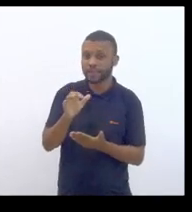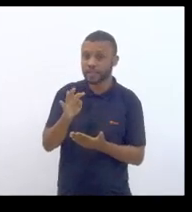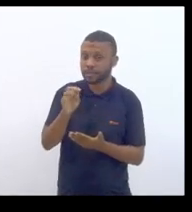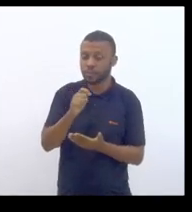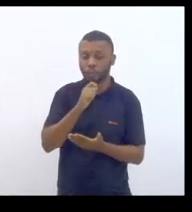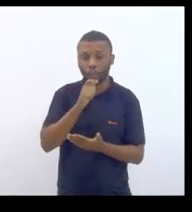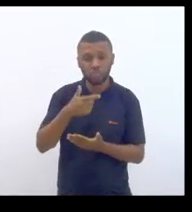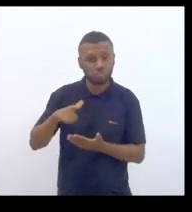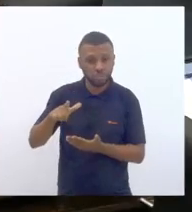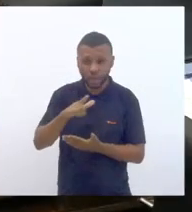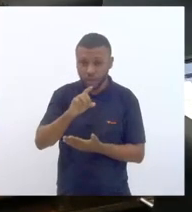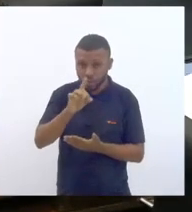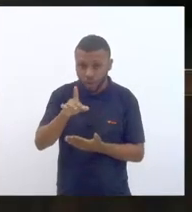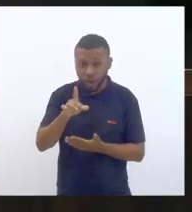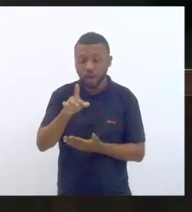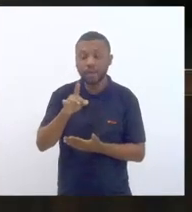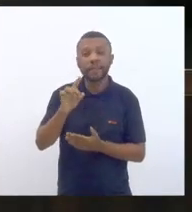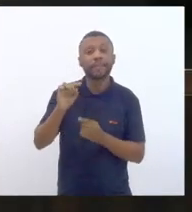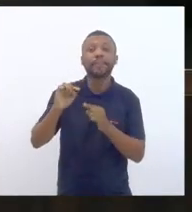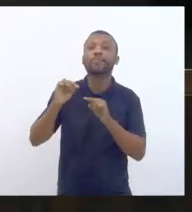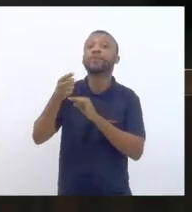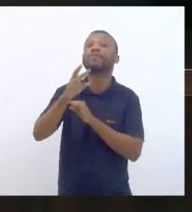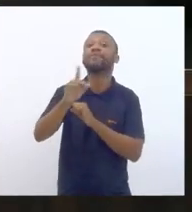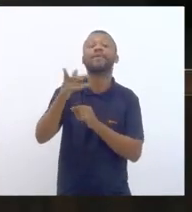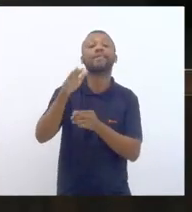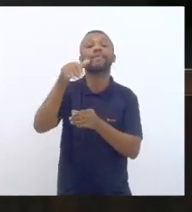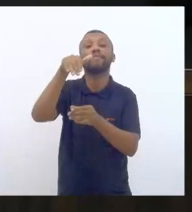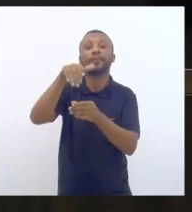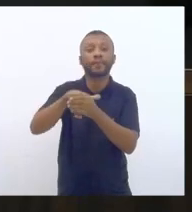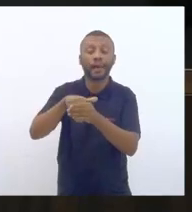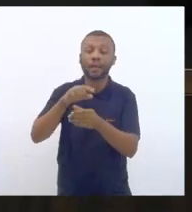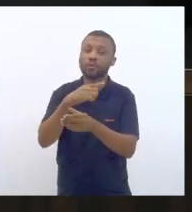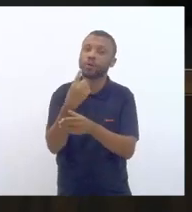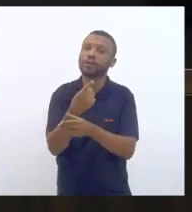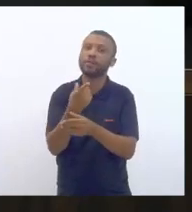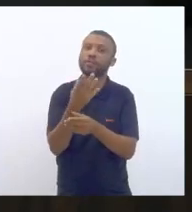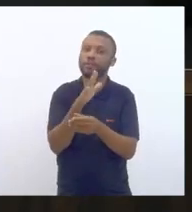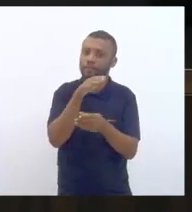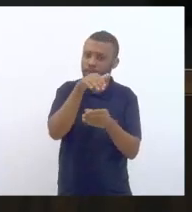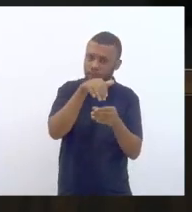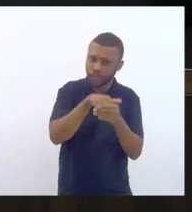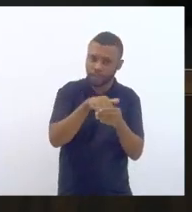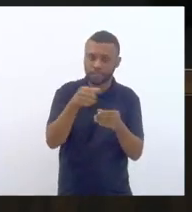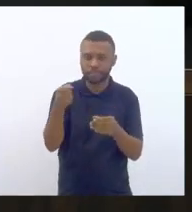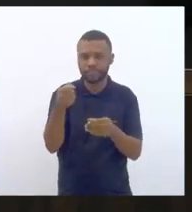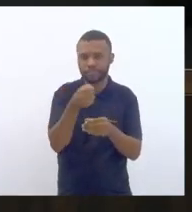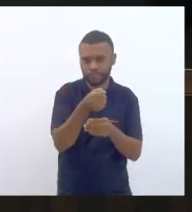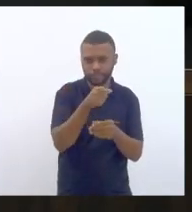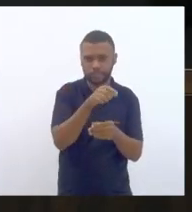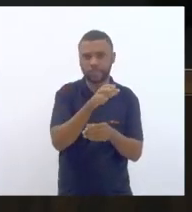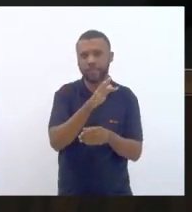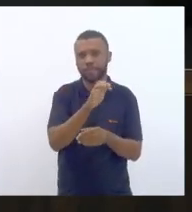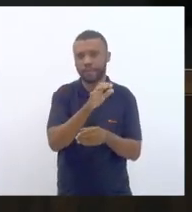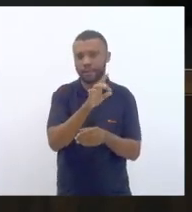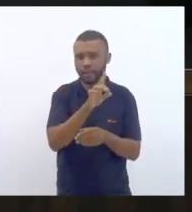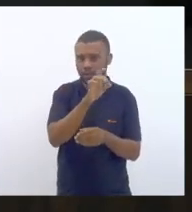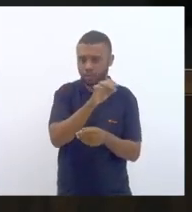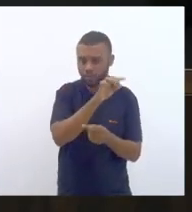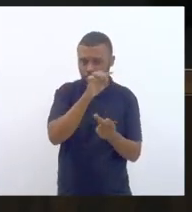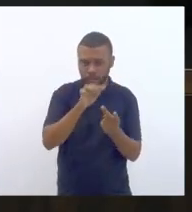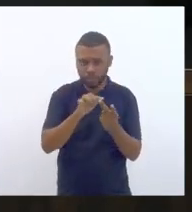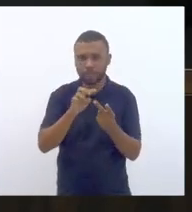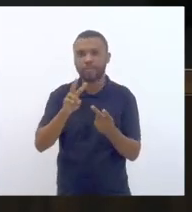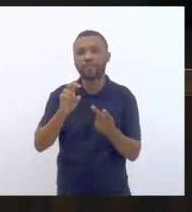nessa votação, isso? Vamos votar depois do segundo. Estamos votando a recondução do doutor Fernando e em seguida,